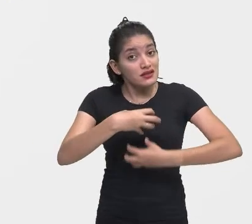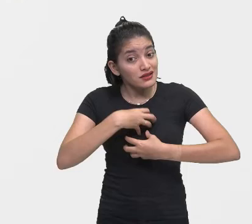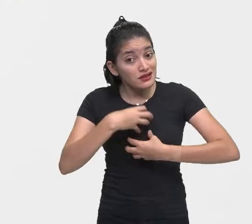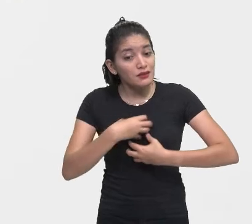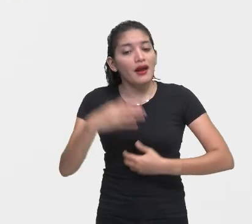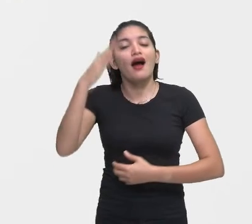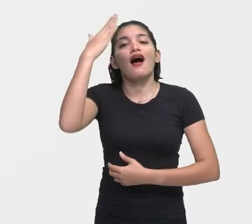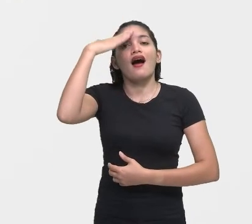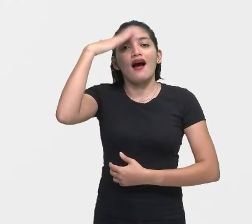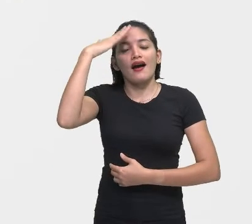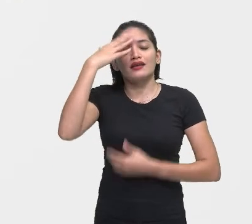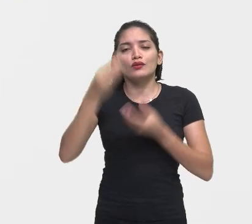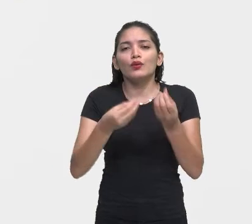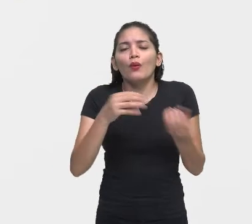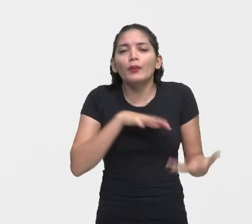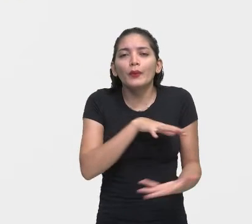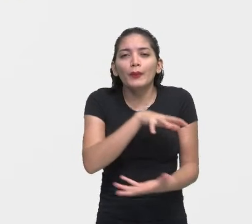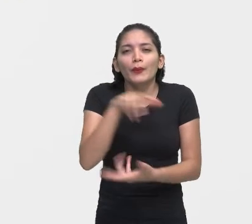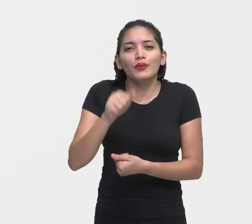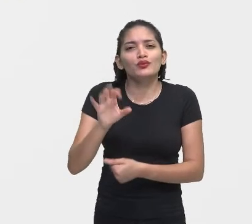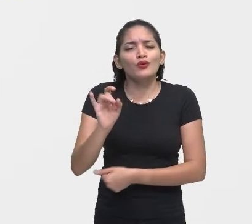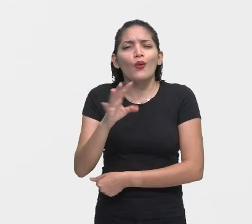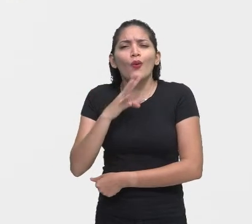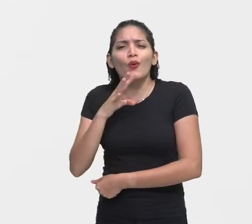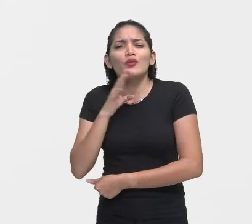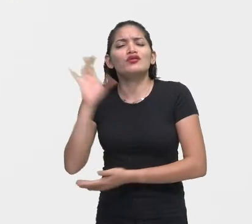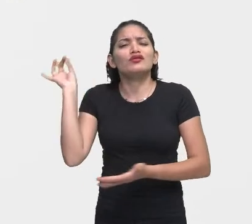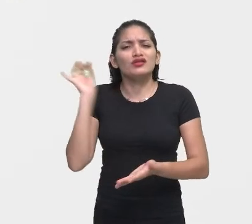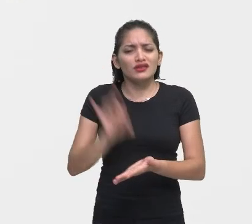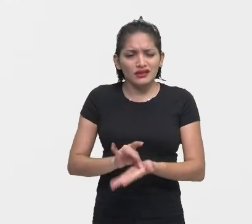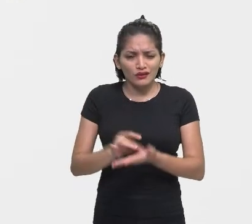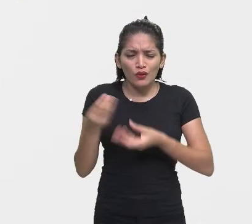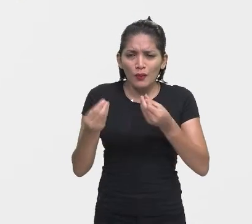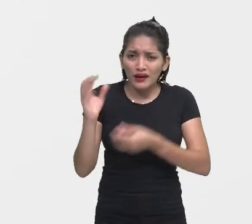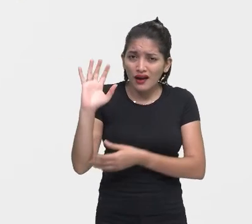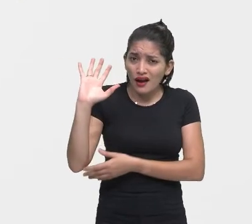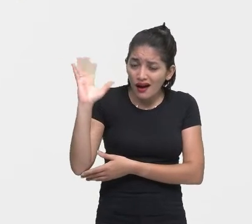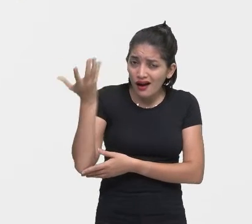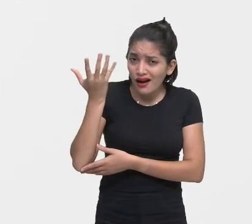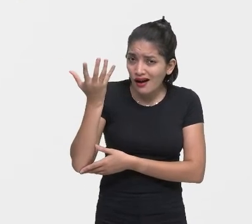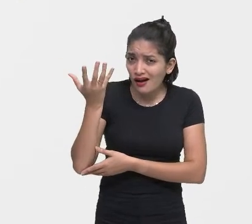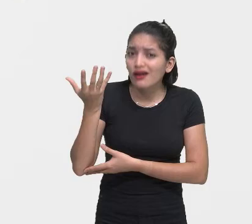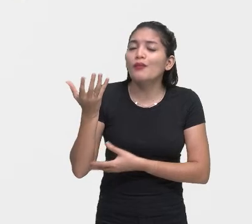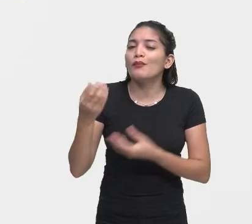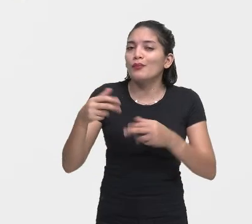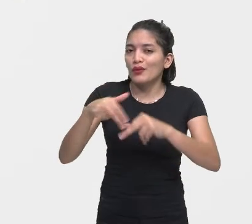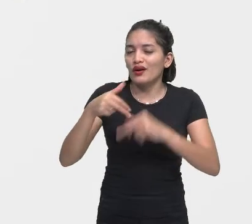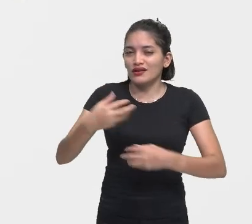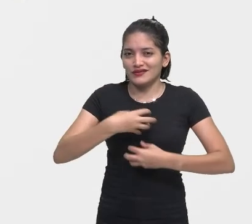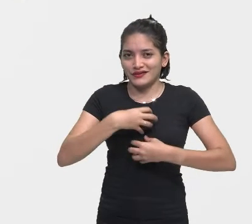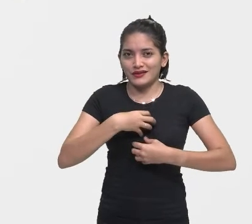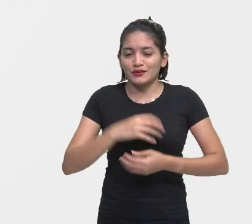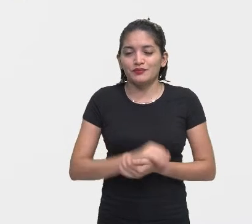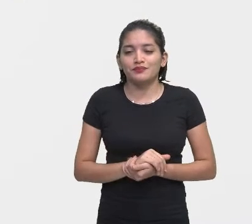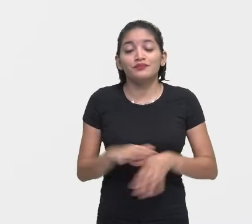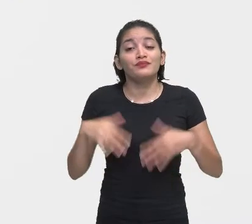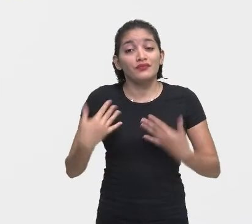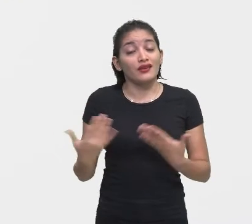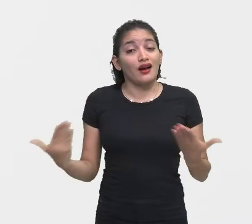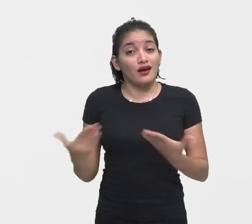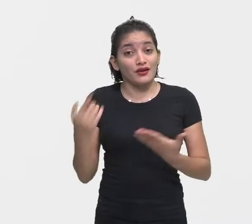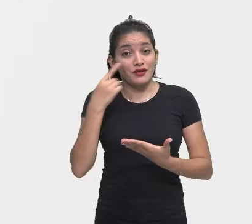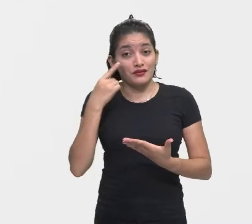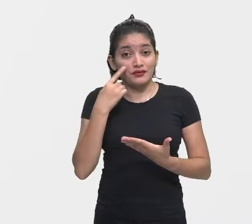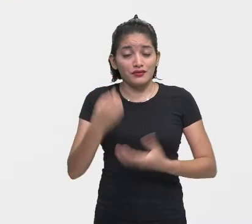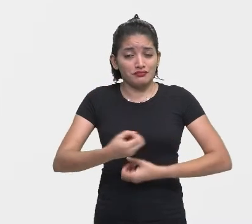para compreender esse mundo, né? Nós só conhecemos verdadeiramente a realidade através dos sentidos. Então, vamos ver um